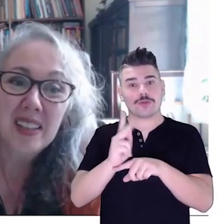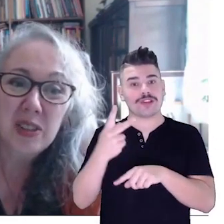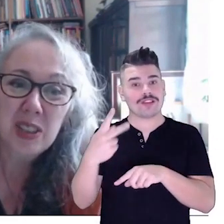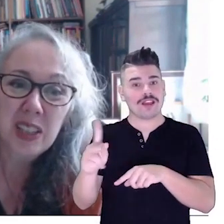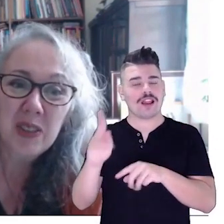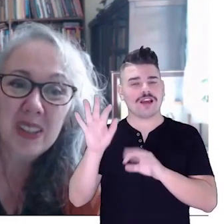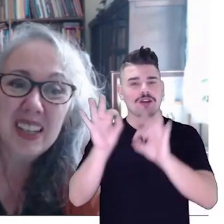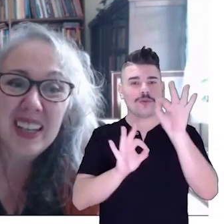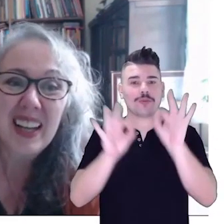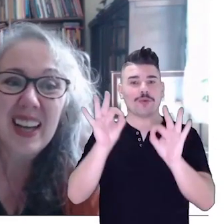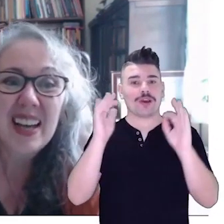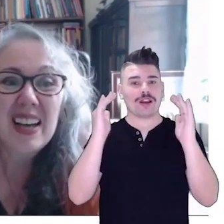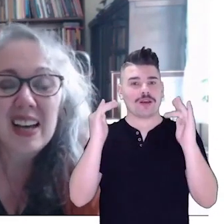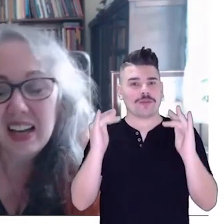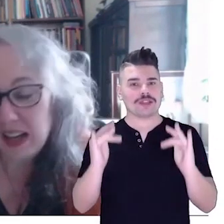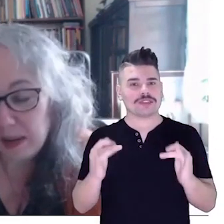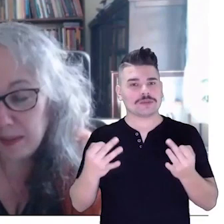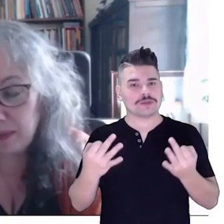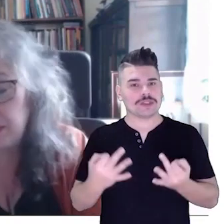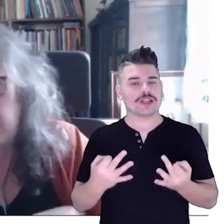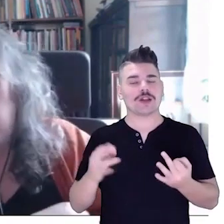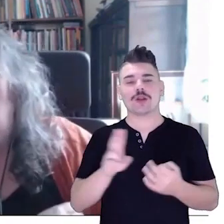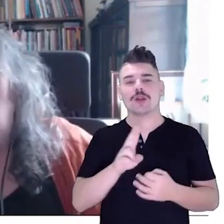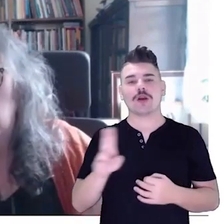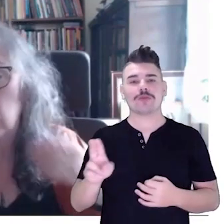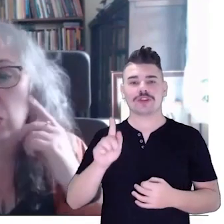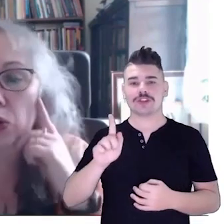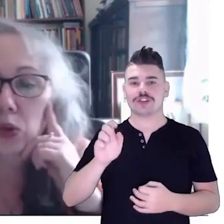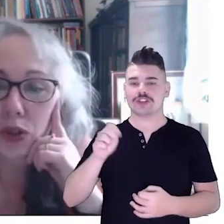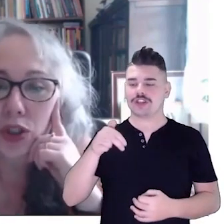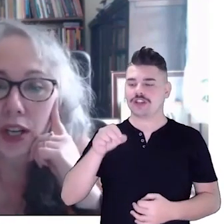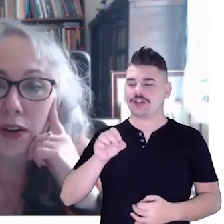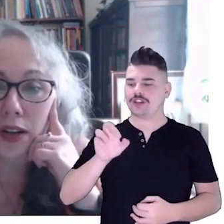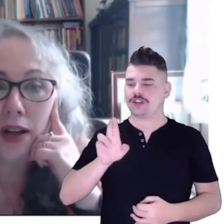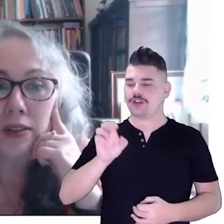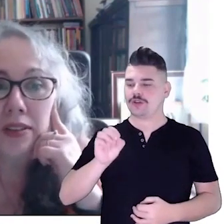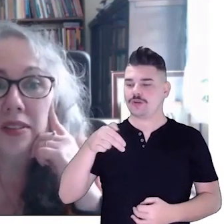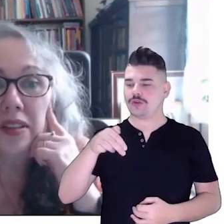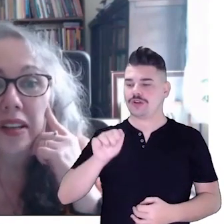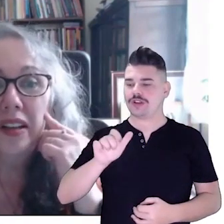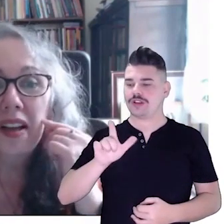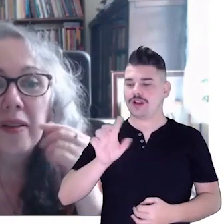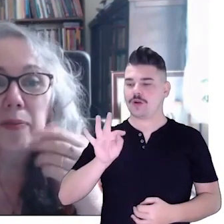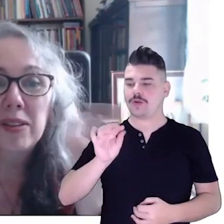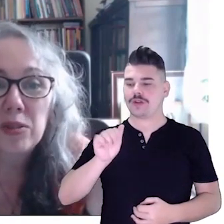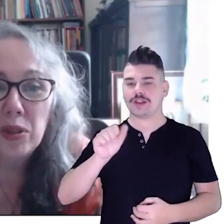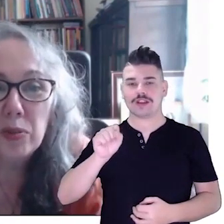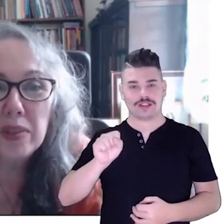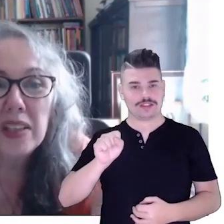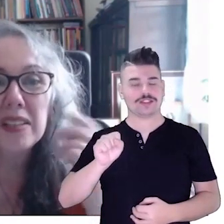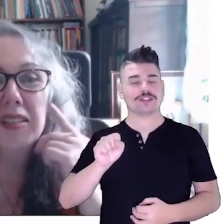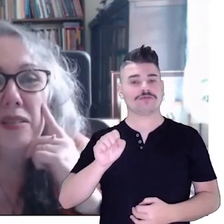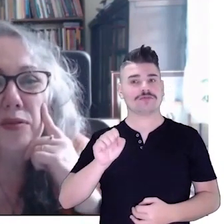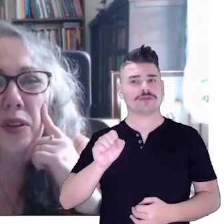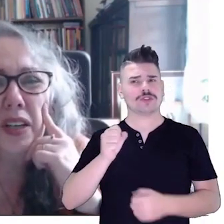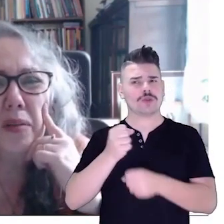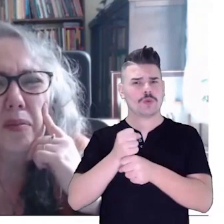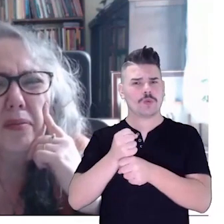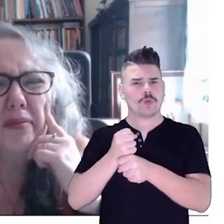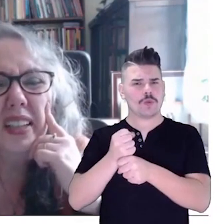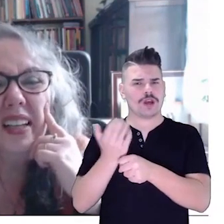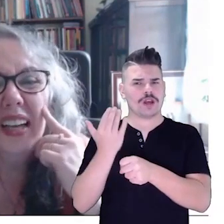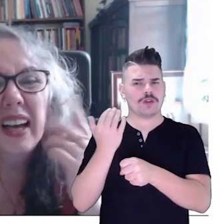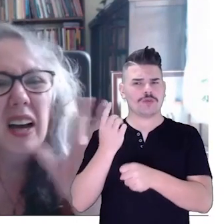programação, o mais antigo, né? O Gênero Nautas, né? Que passou no Mix,